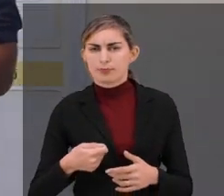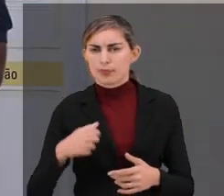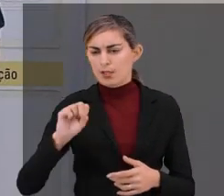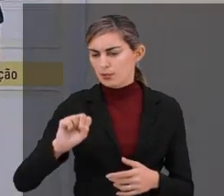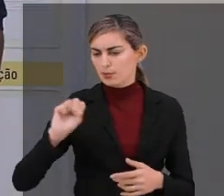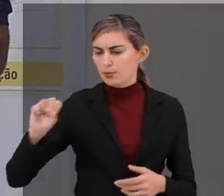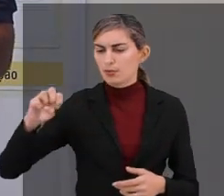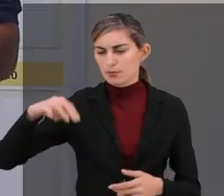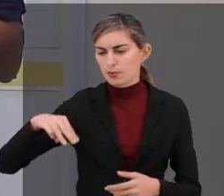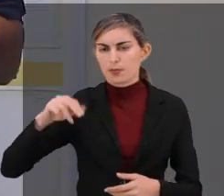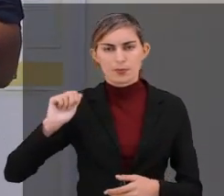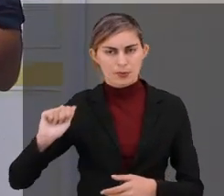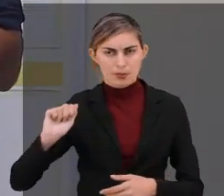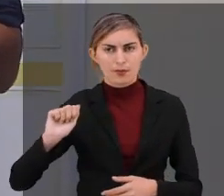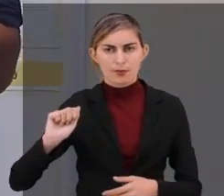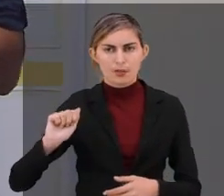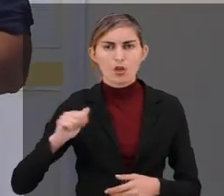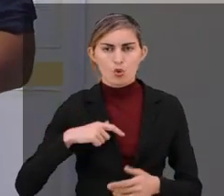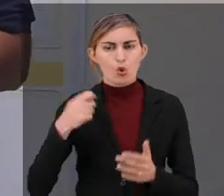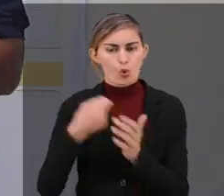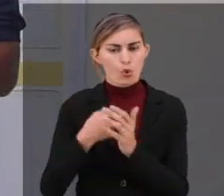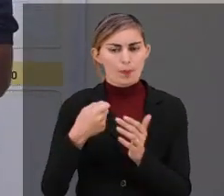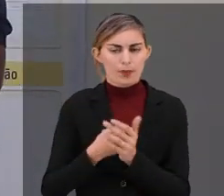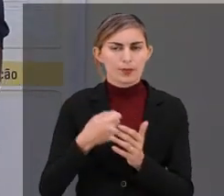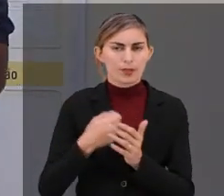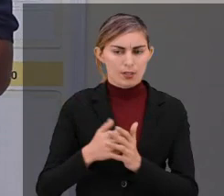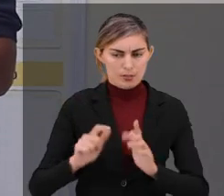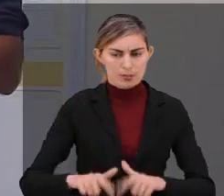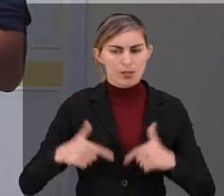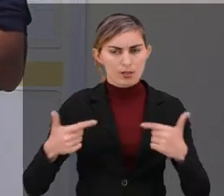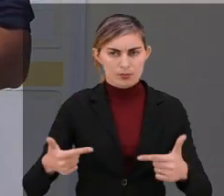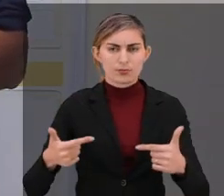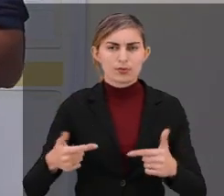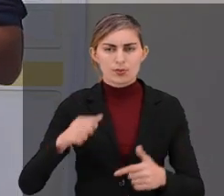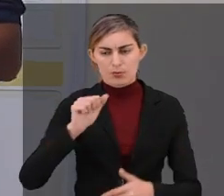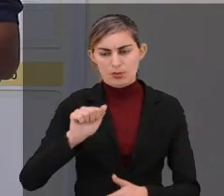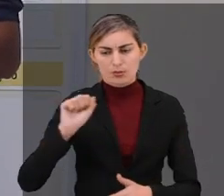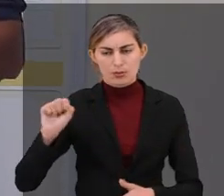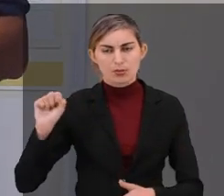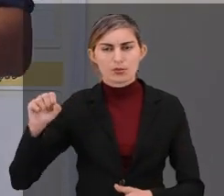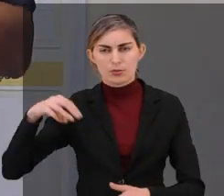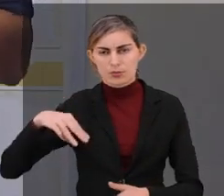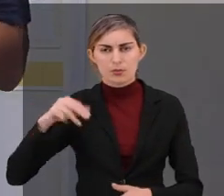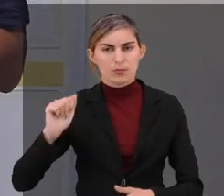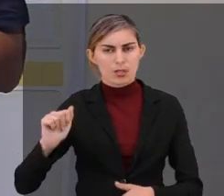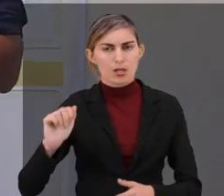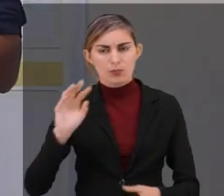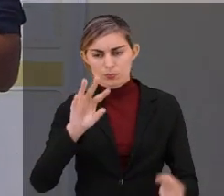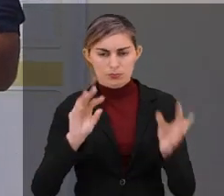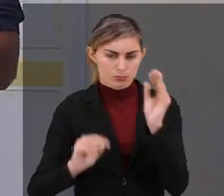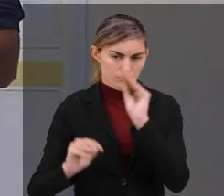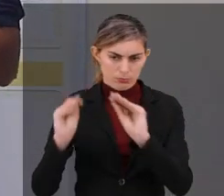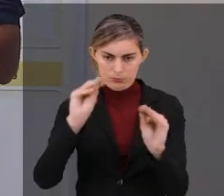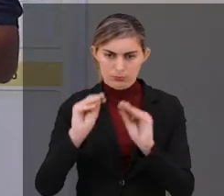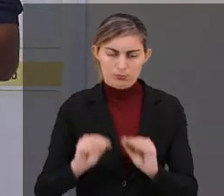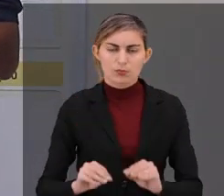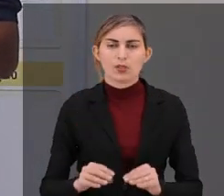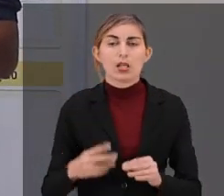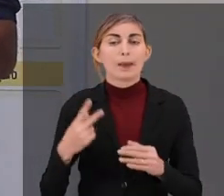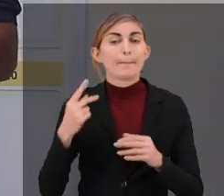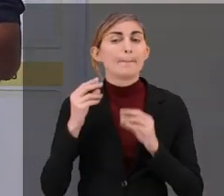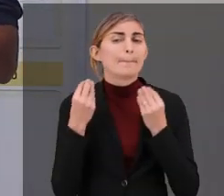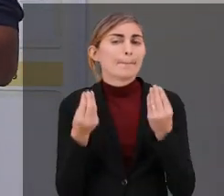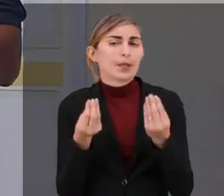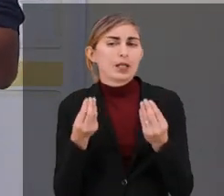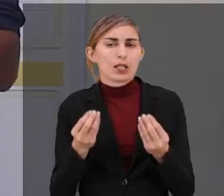ao SSMA, que a gente cumpra as ações de SSMA que são implementadas para